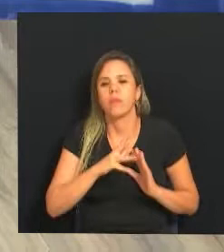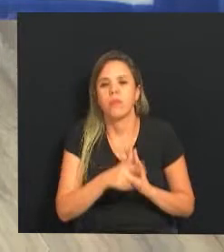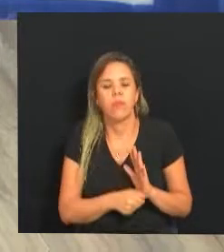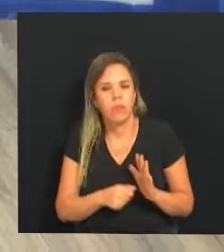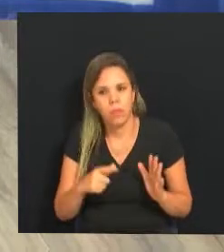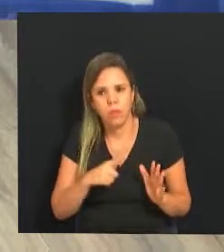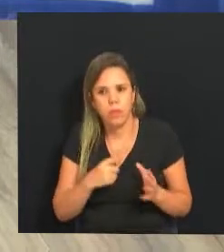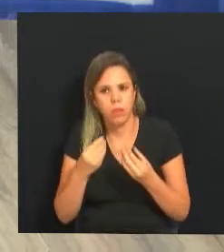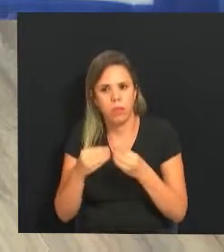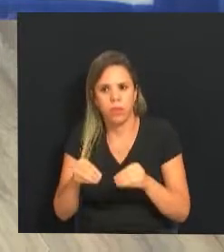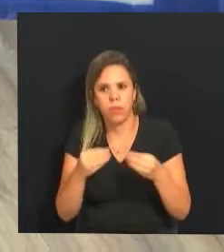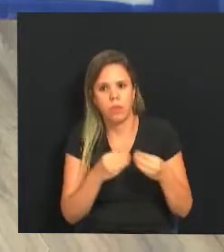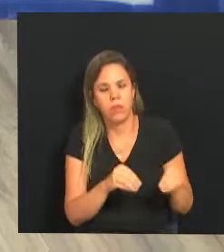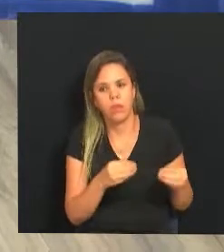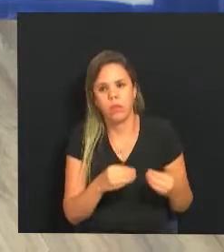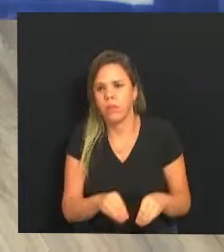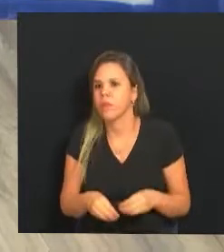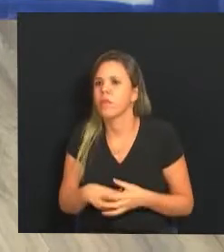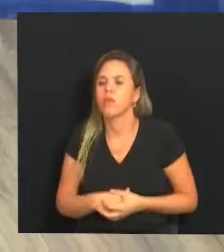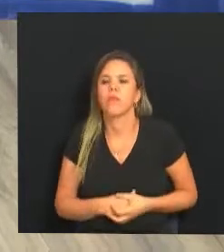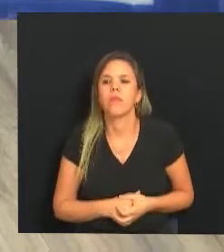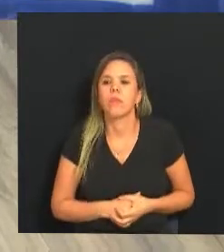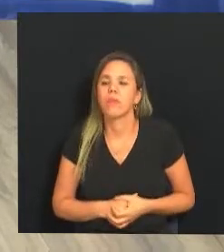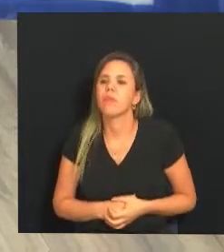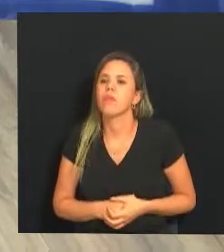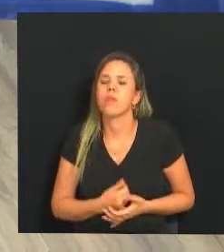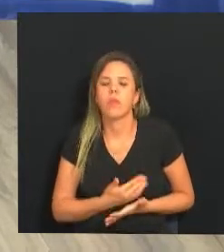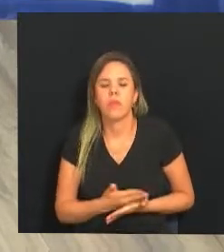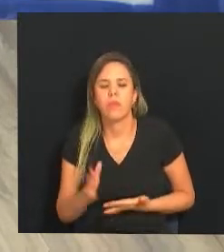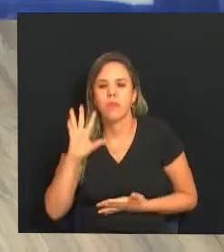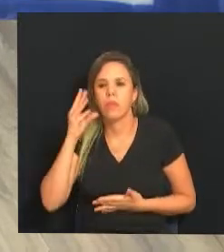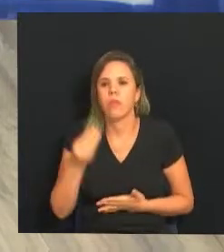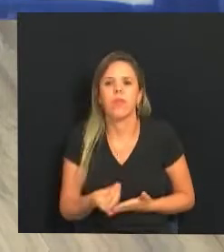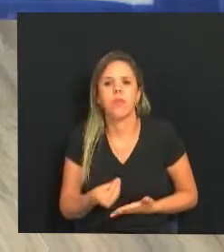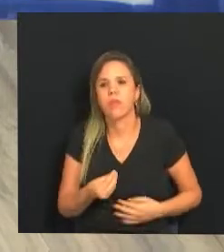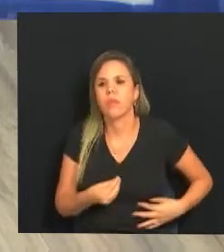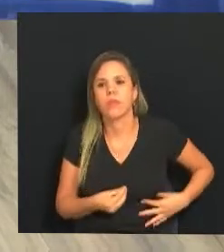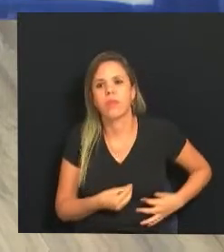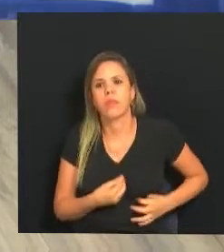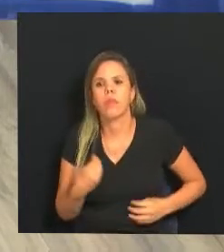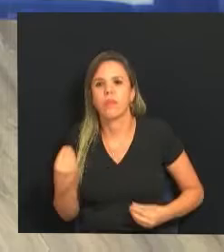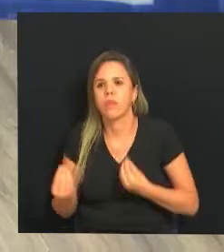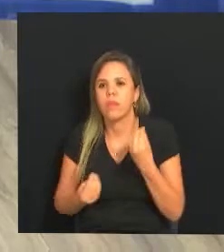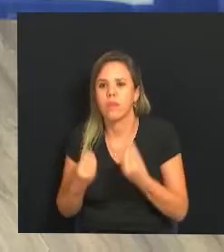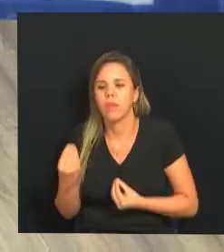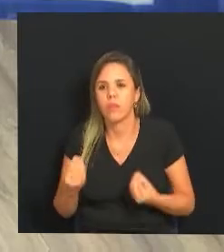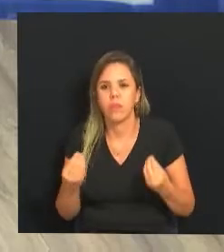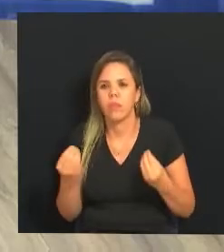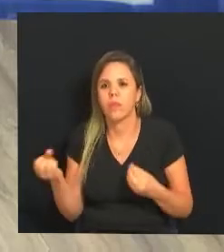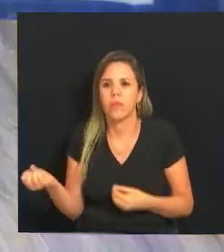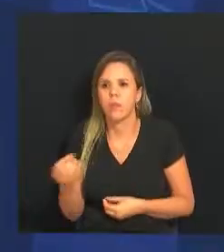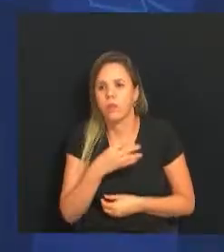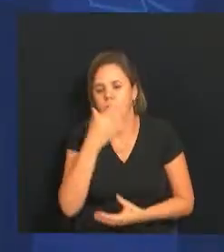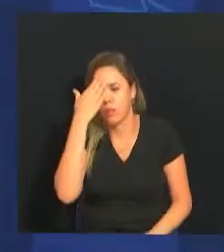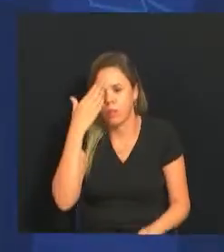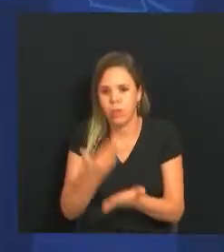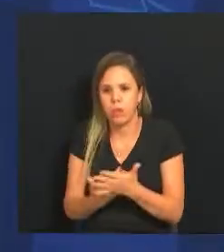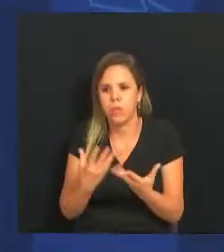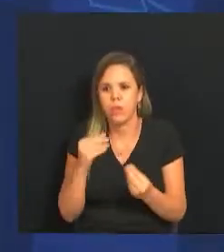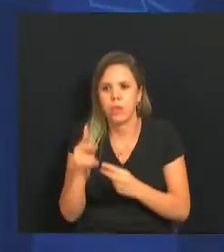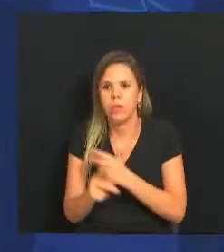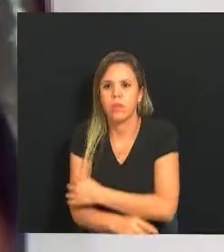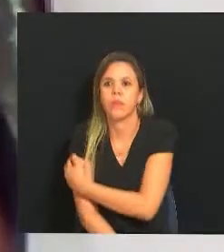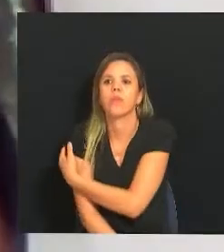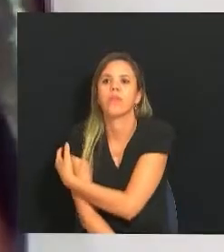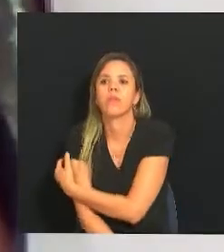tem impactos diretos e indiretos. Vamos começar a entender, Renata, que impactos são esses? Que é uma visão nova, acredito que para muita gente,